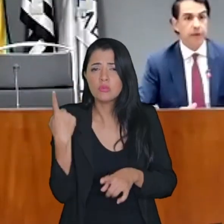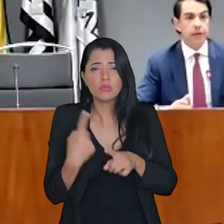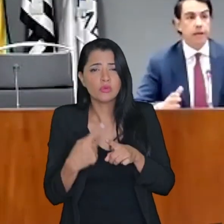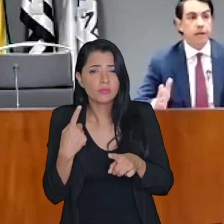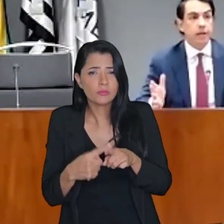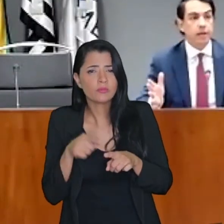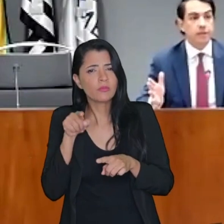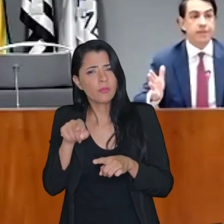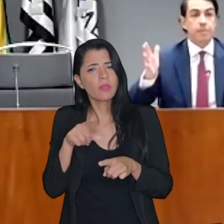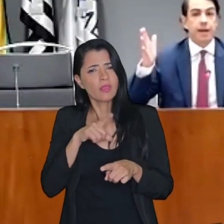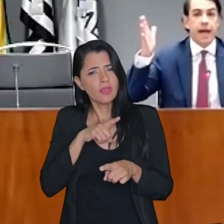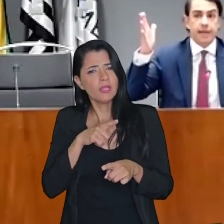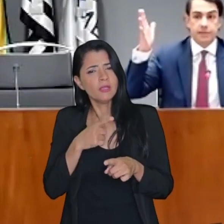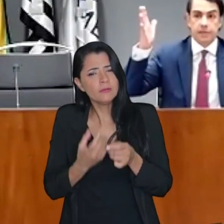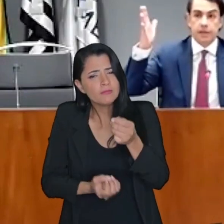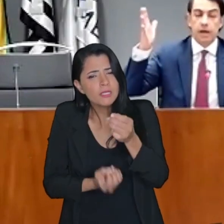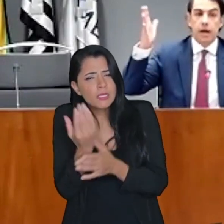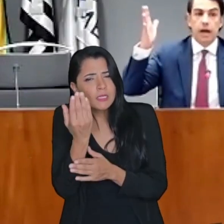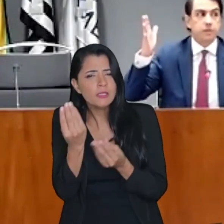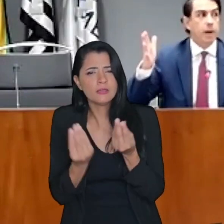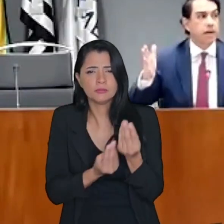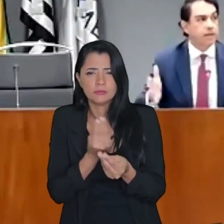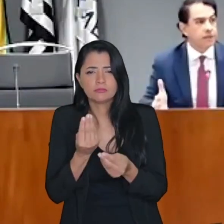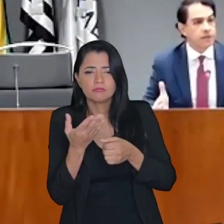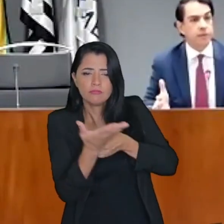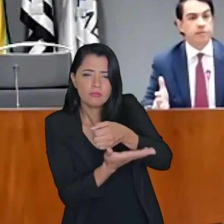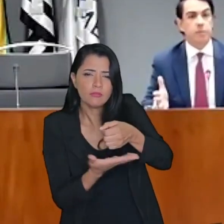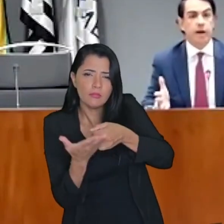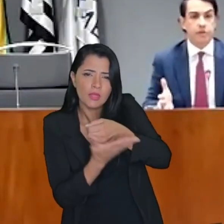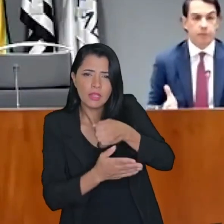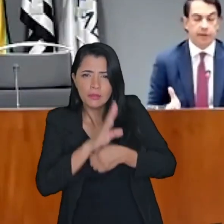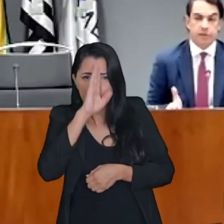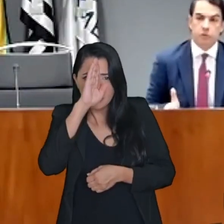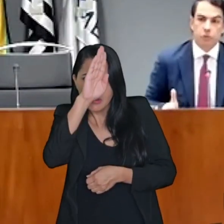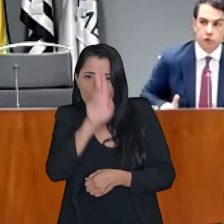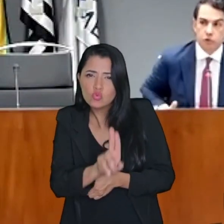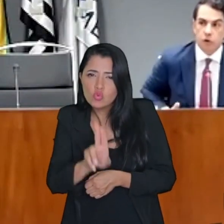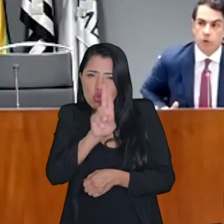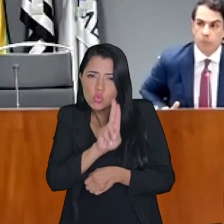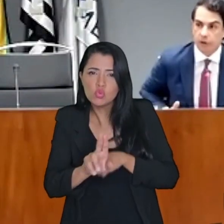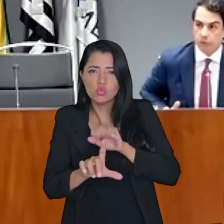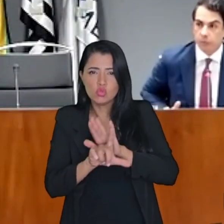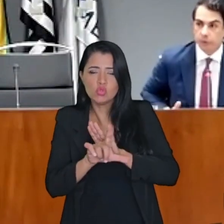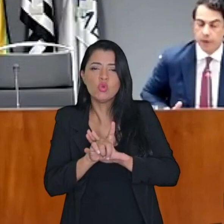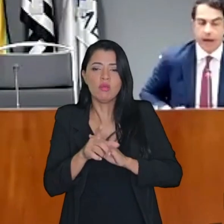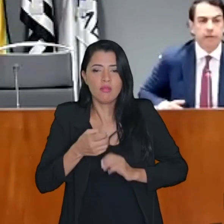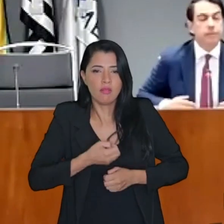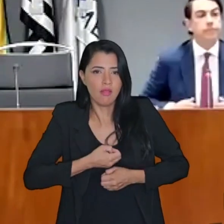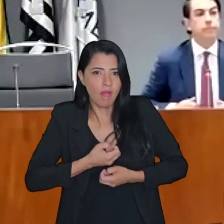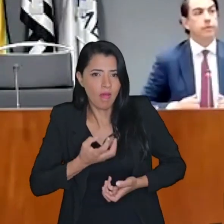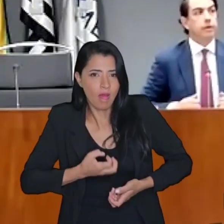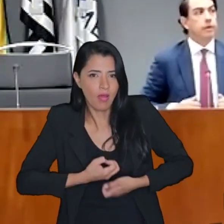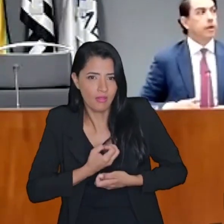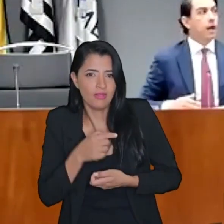porque ele estabelece as balizas principais de aplicação do Instituto da Colaboração